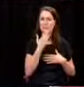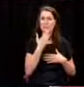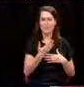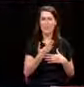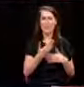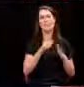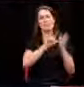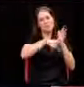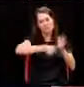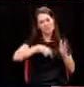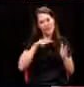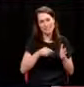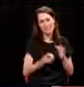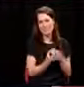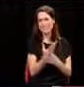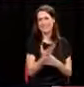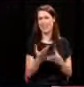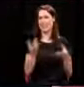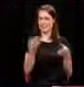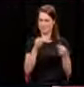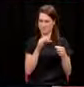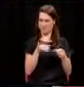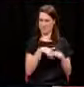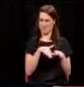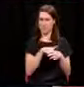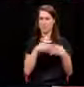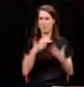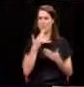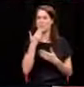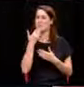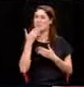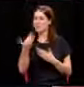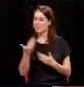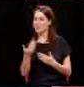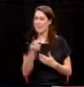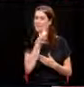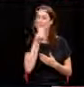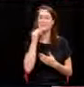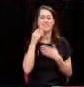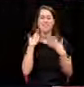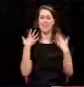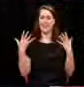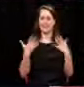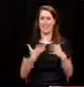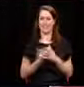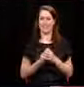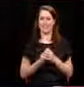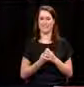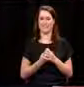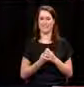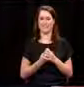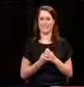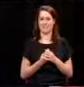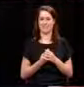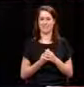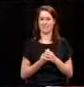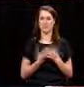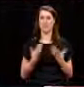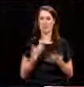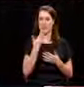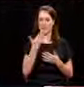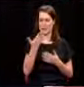projeto. Um beijinho grande, Ricardo. Muito e muito obrigada. E obrigada à produção por me deixar entrar e fazer este esclarecimento. Obrigado,